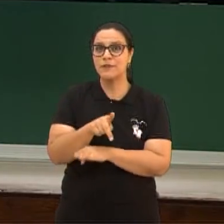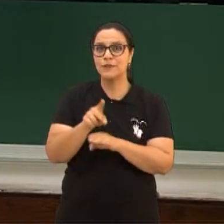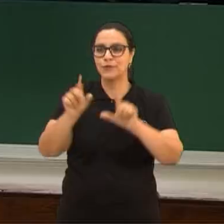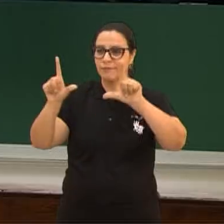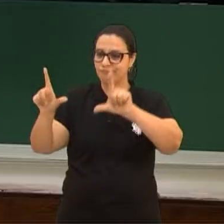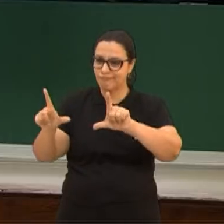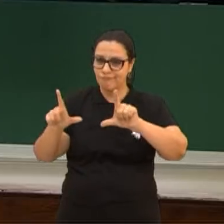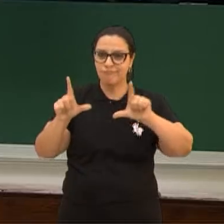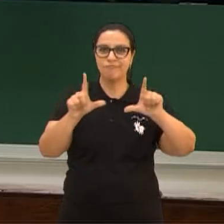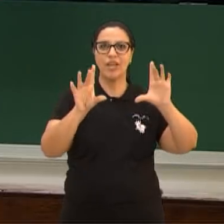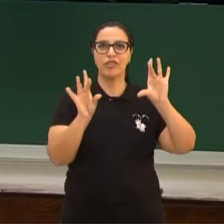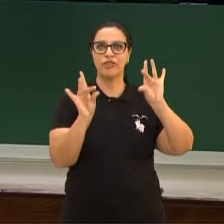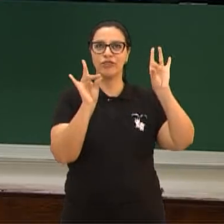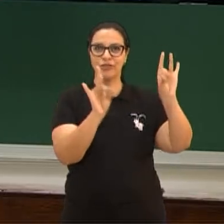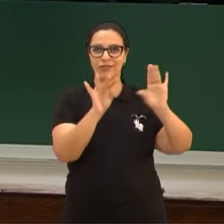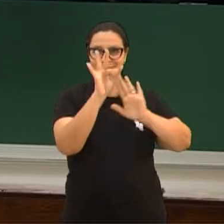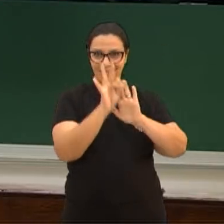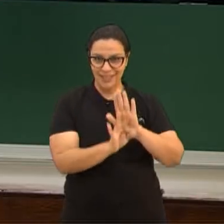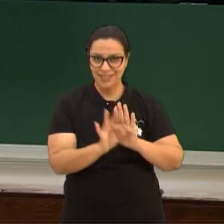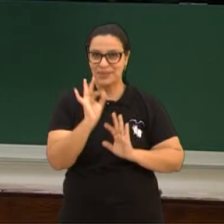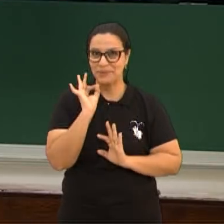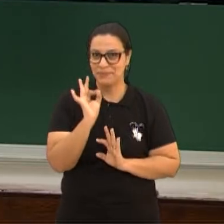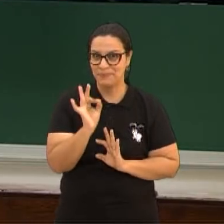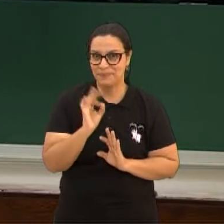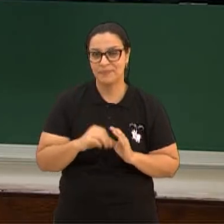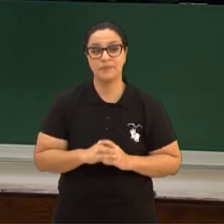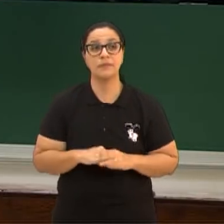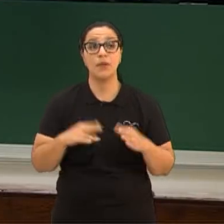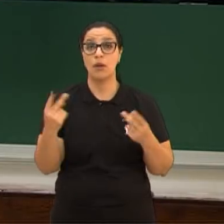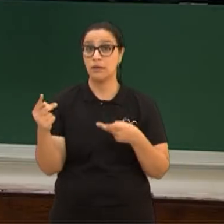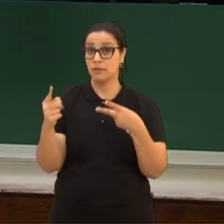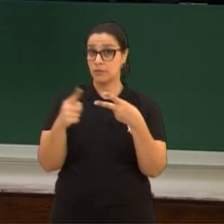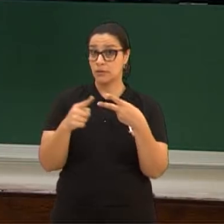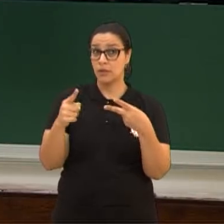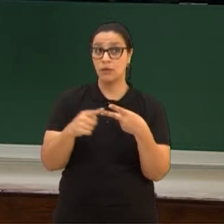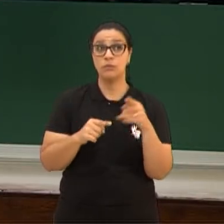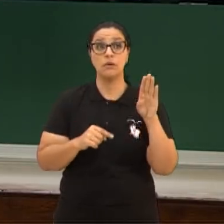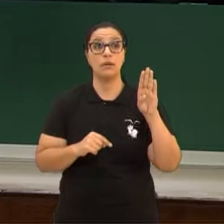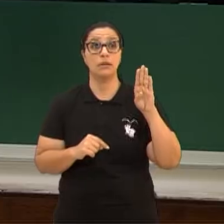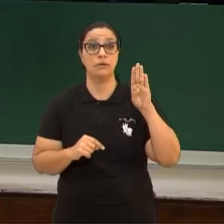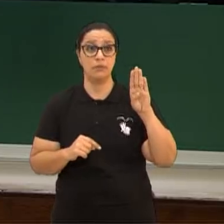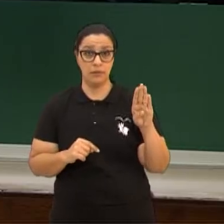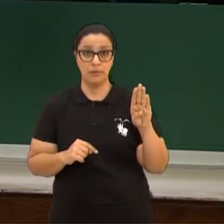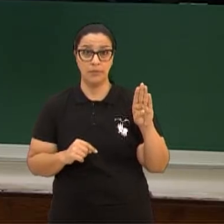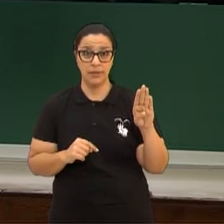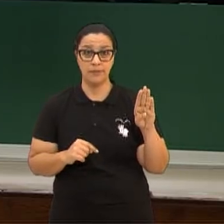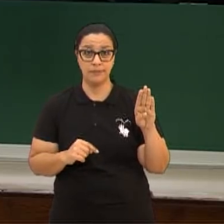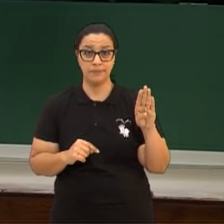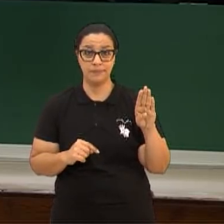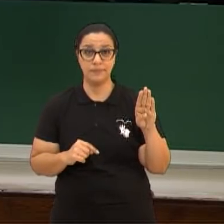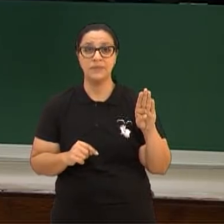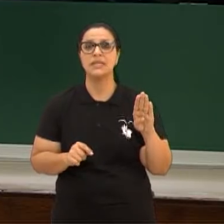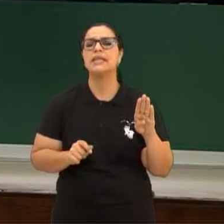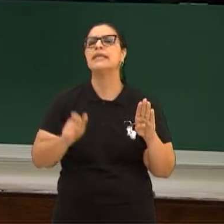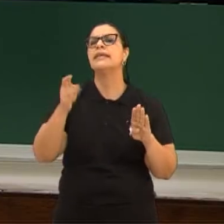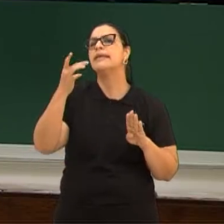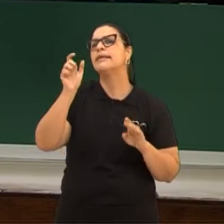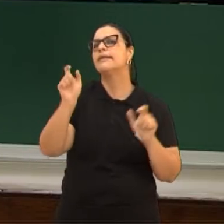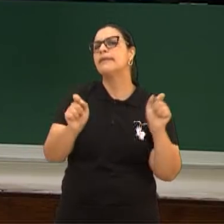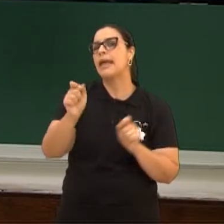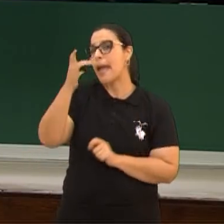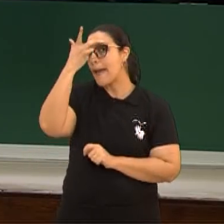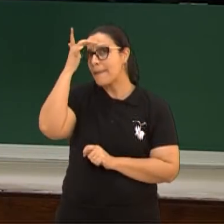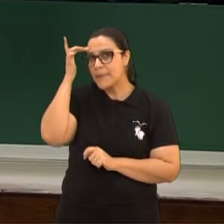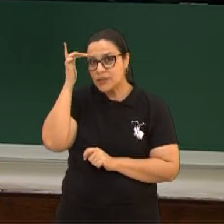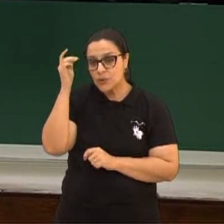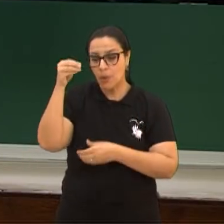tirou esse texto, ok? E segundo, who are the characters? Quem Quem são as